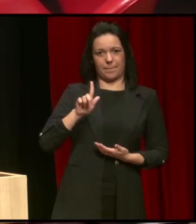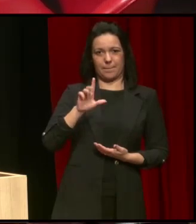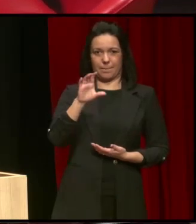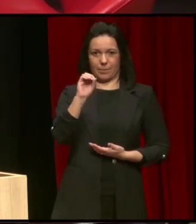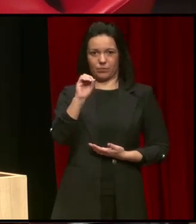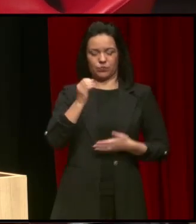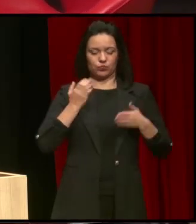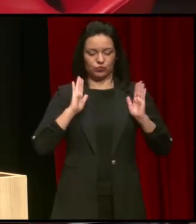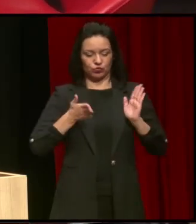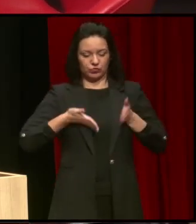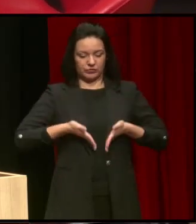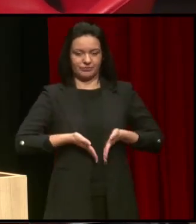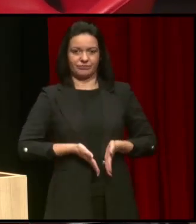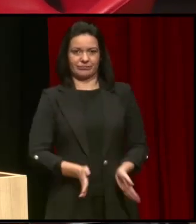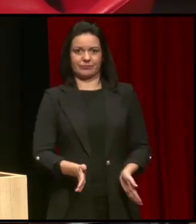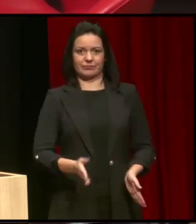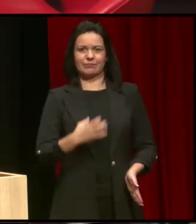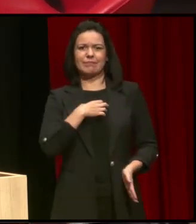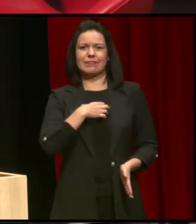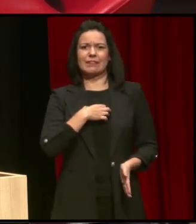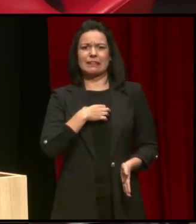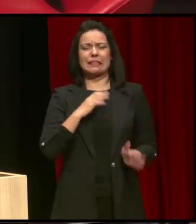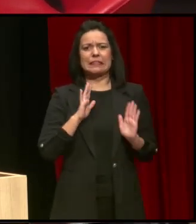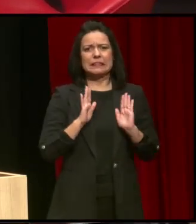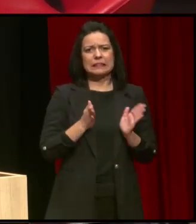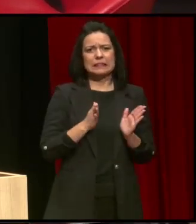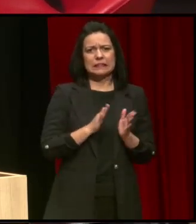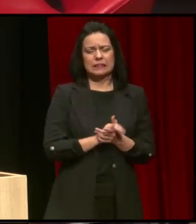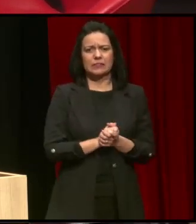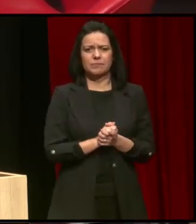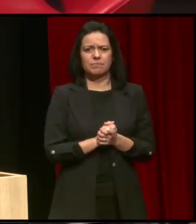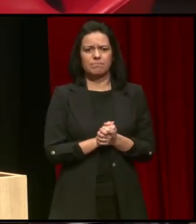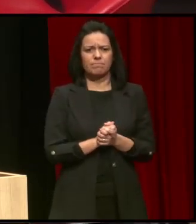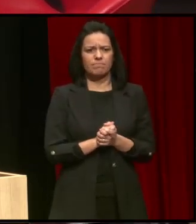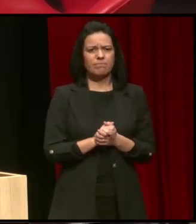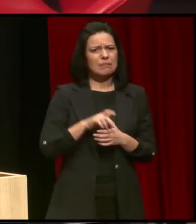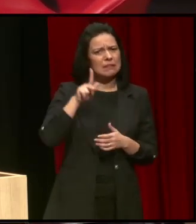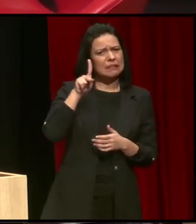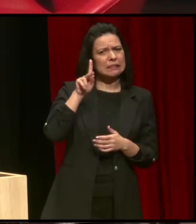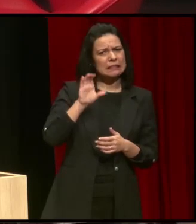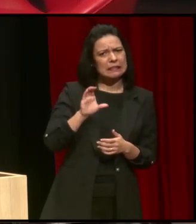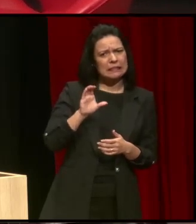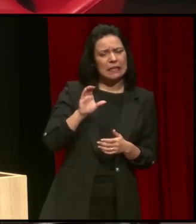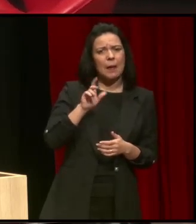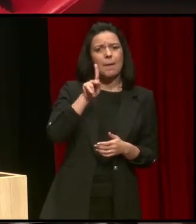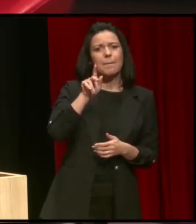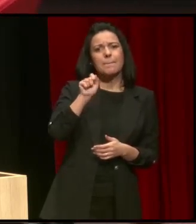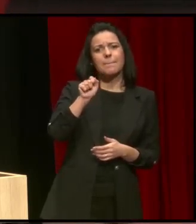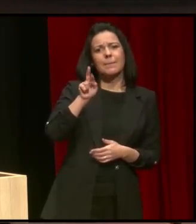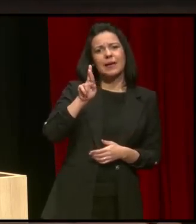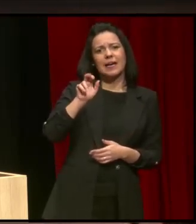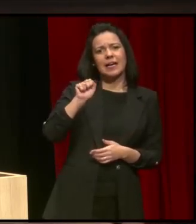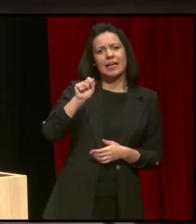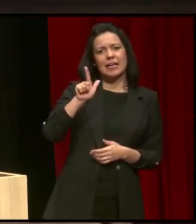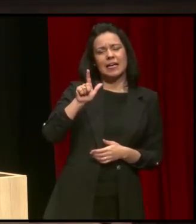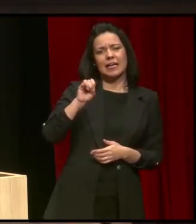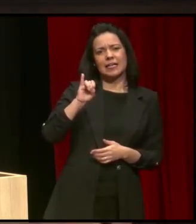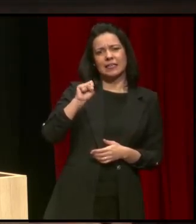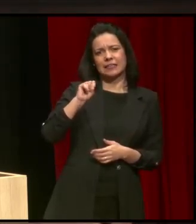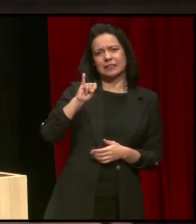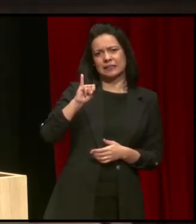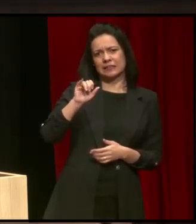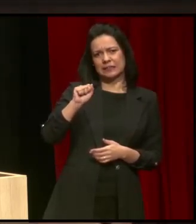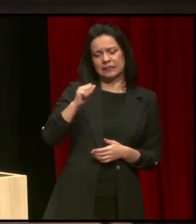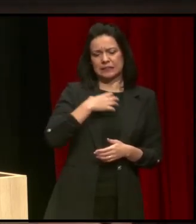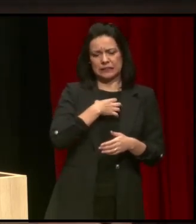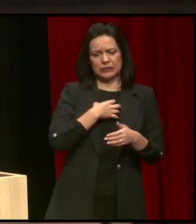teve paralisia infantil. E eu me lembro que eu era um garotinho, eu ia visitar esse meu tio, ele nunca casou, e ele morava com uma